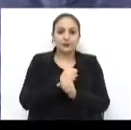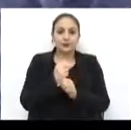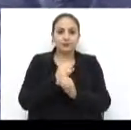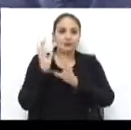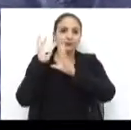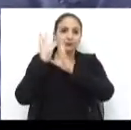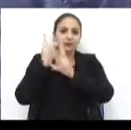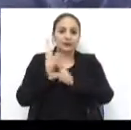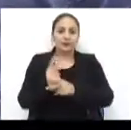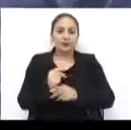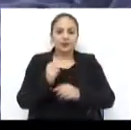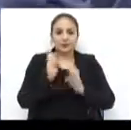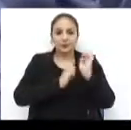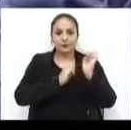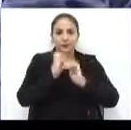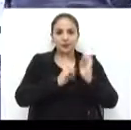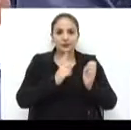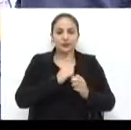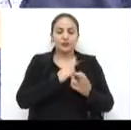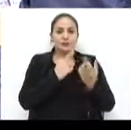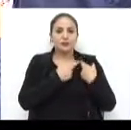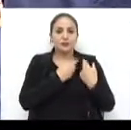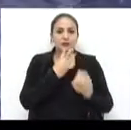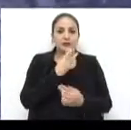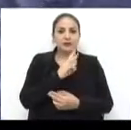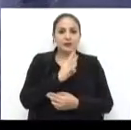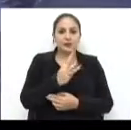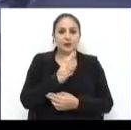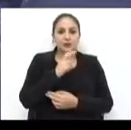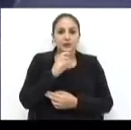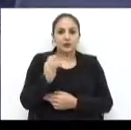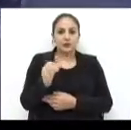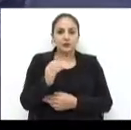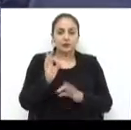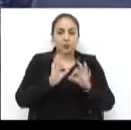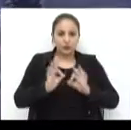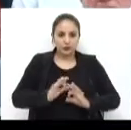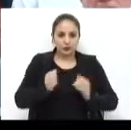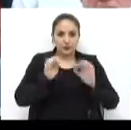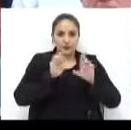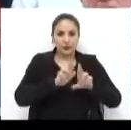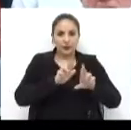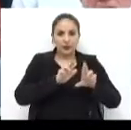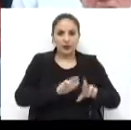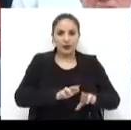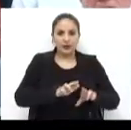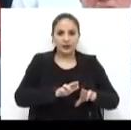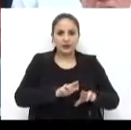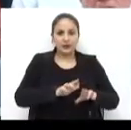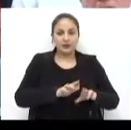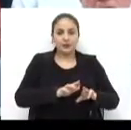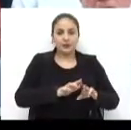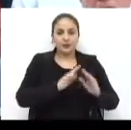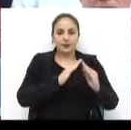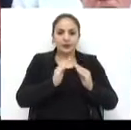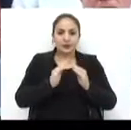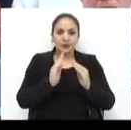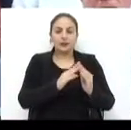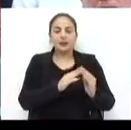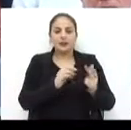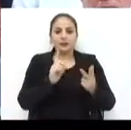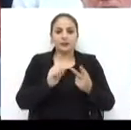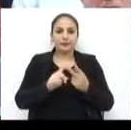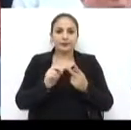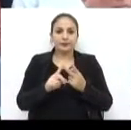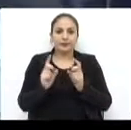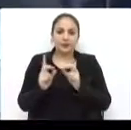foi responsável por mais de 3.500 projetos para áreas residenciais, comerciais e de indústrias. Por